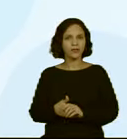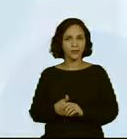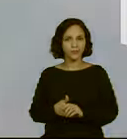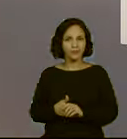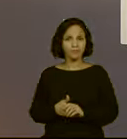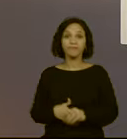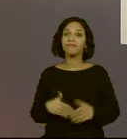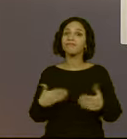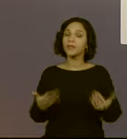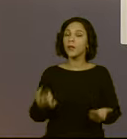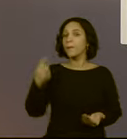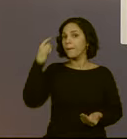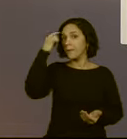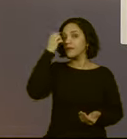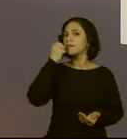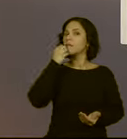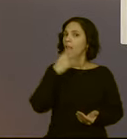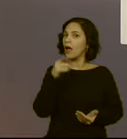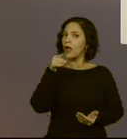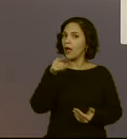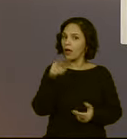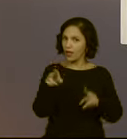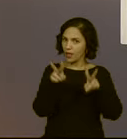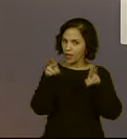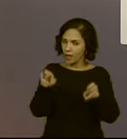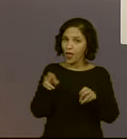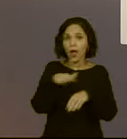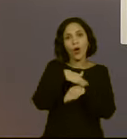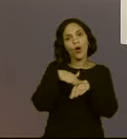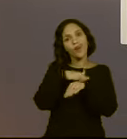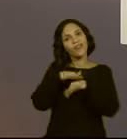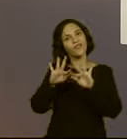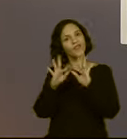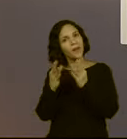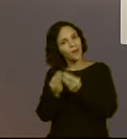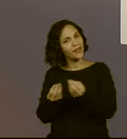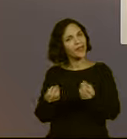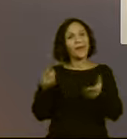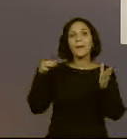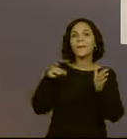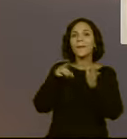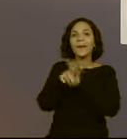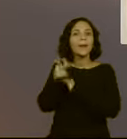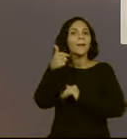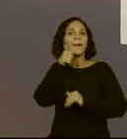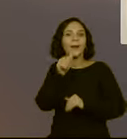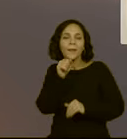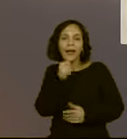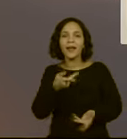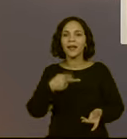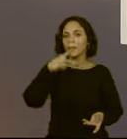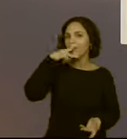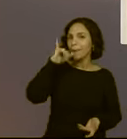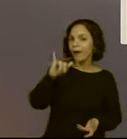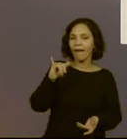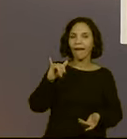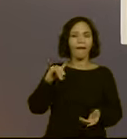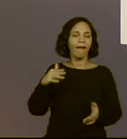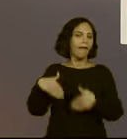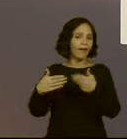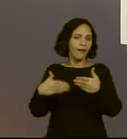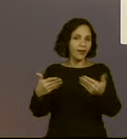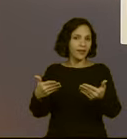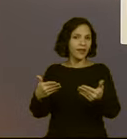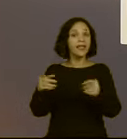então pensa um pouquinho a respeito disso Conversa com a sua família pergunta lá para sua mãe para o seu pai enfim